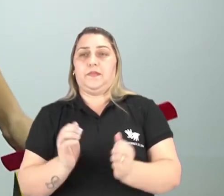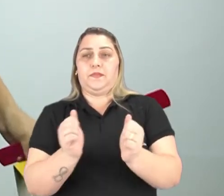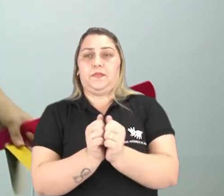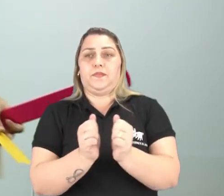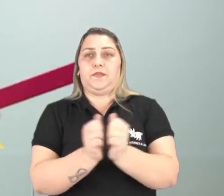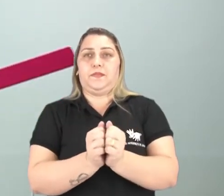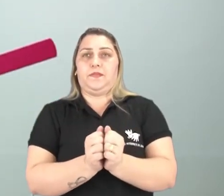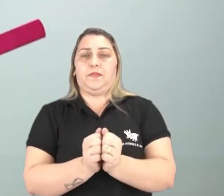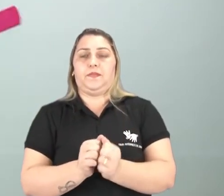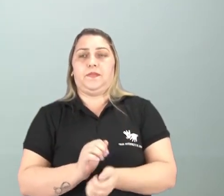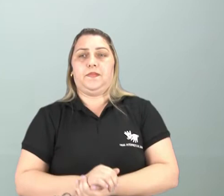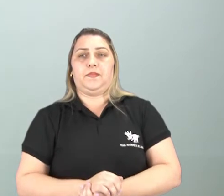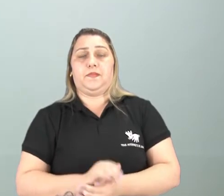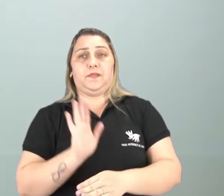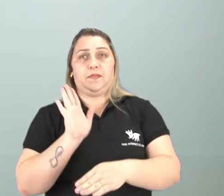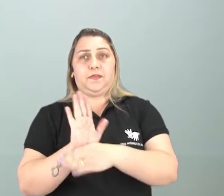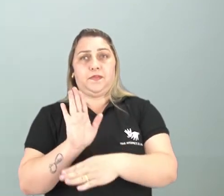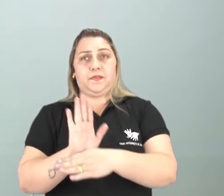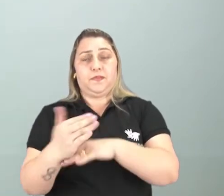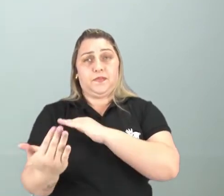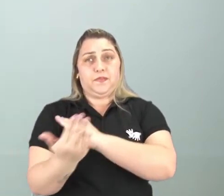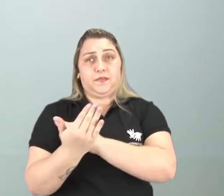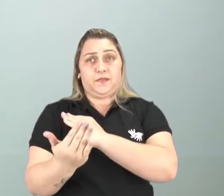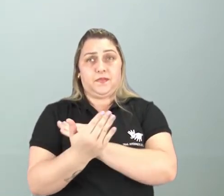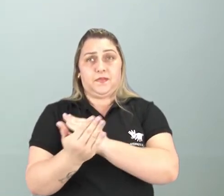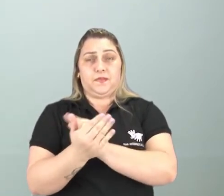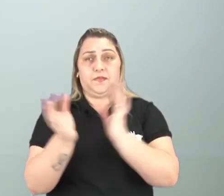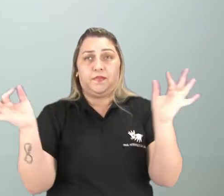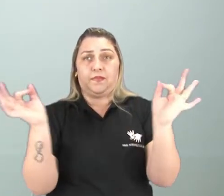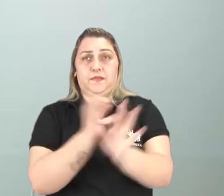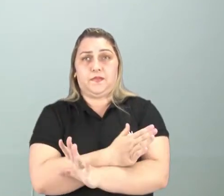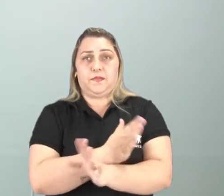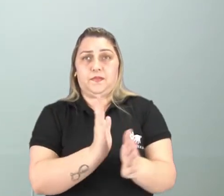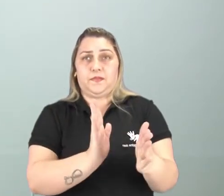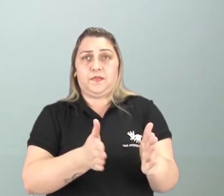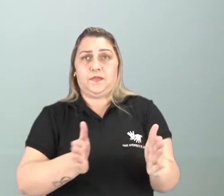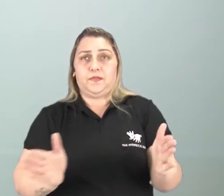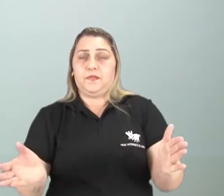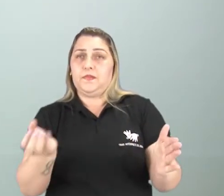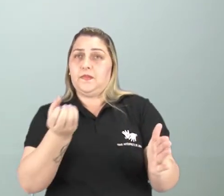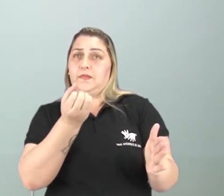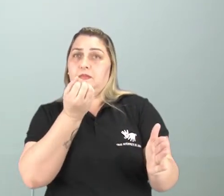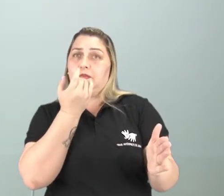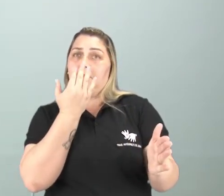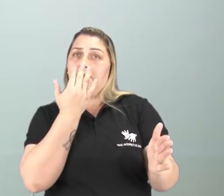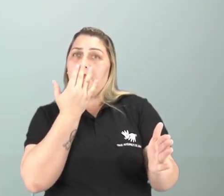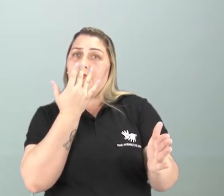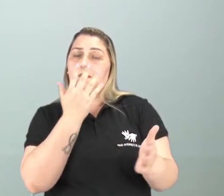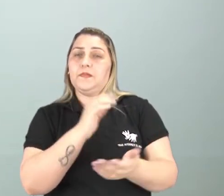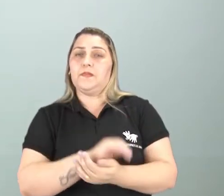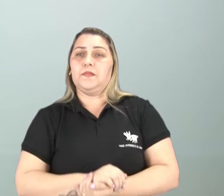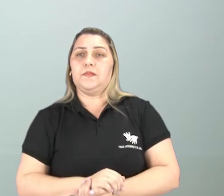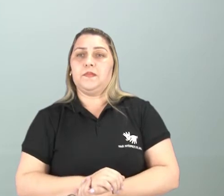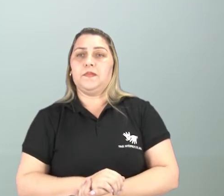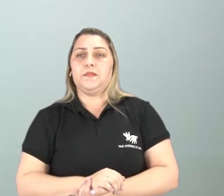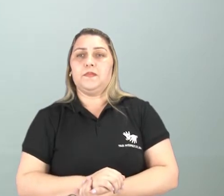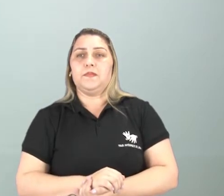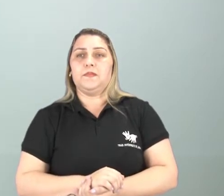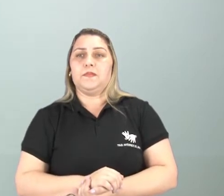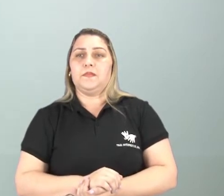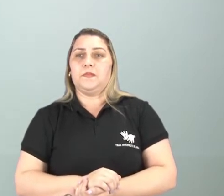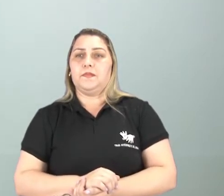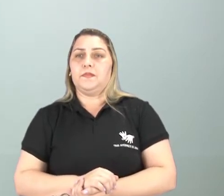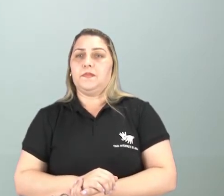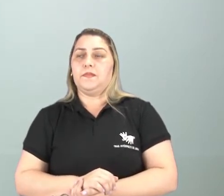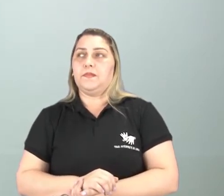junto comigo você vai me ajudar a completar essa sequência de cores bom